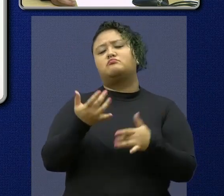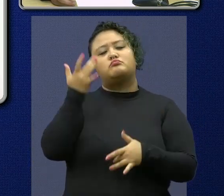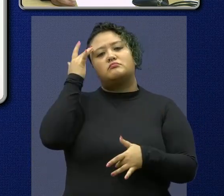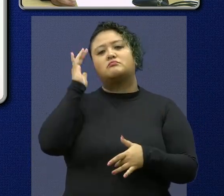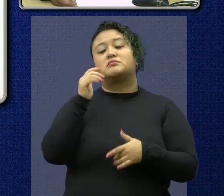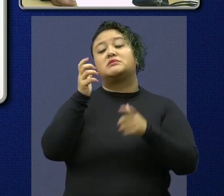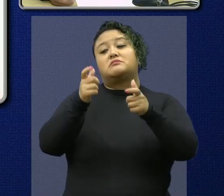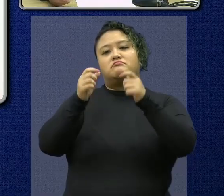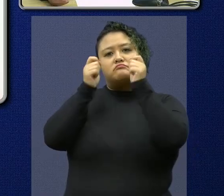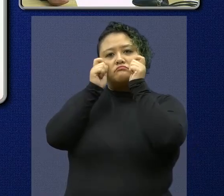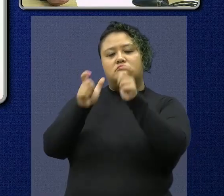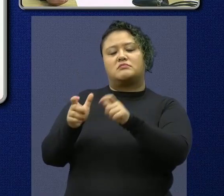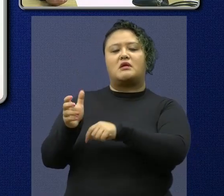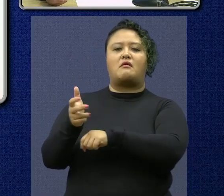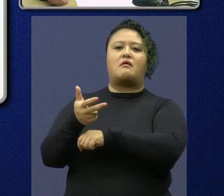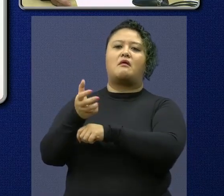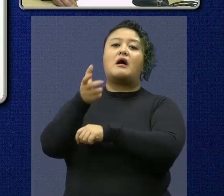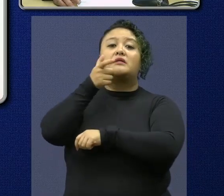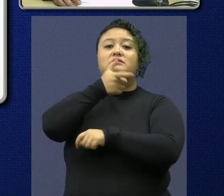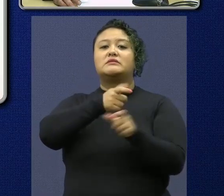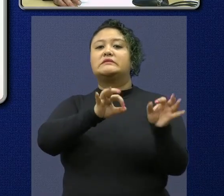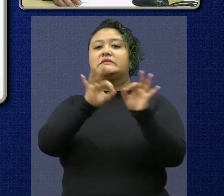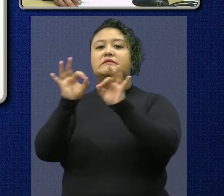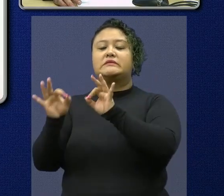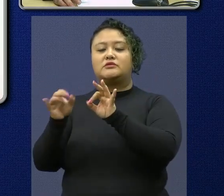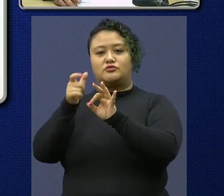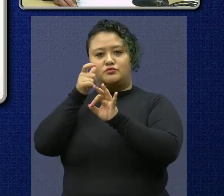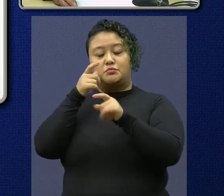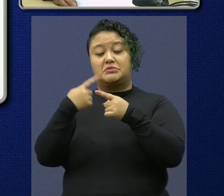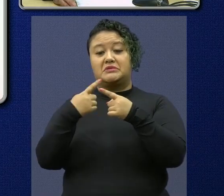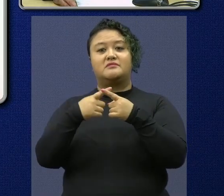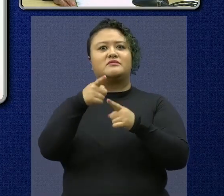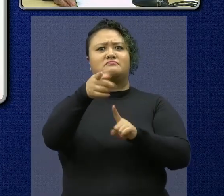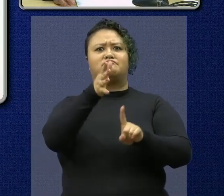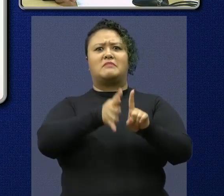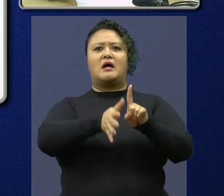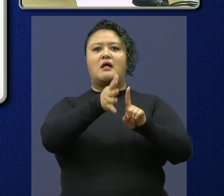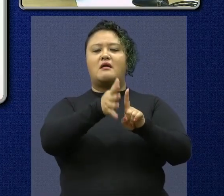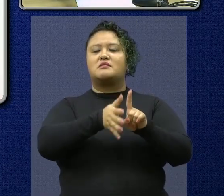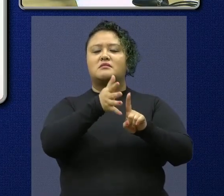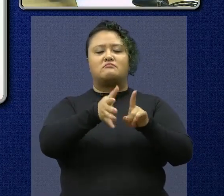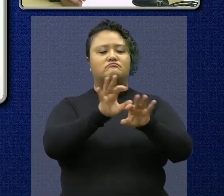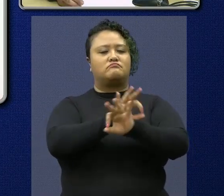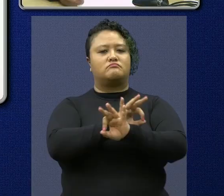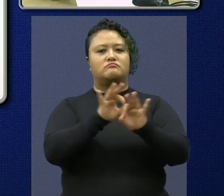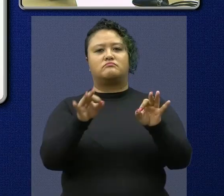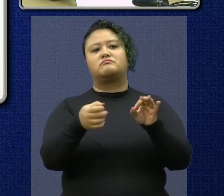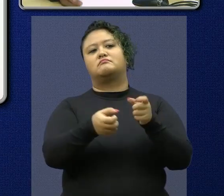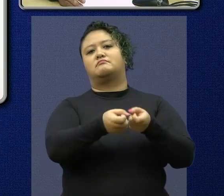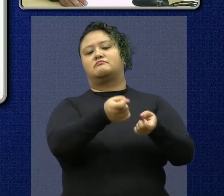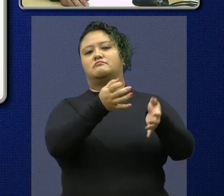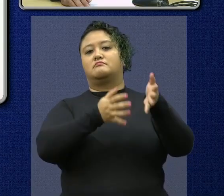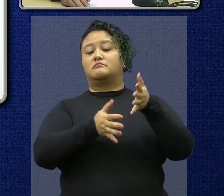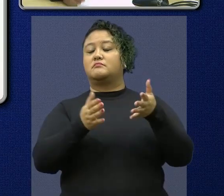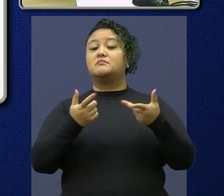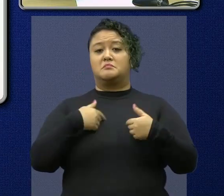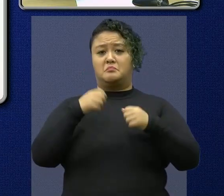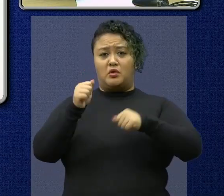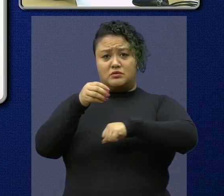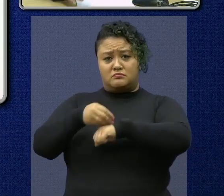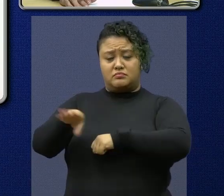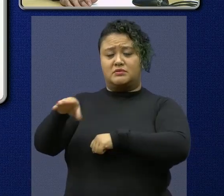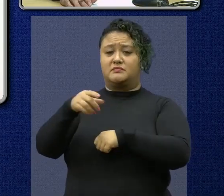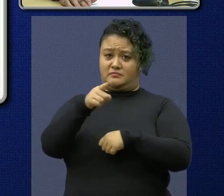usa, foi uma verdadeira palestra que você nos deu aqui, mas que a gente consiga também passar isso adiante, se você permitir.